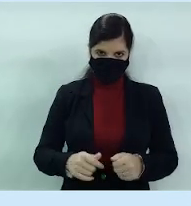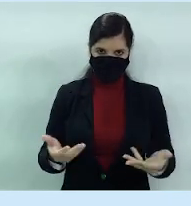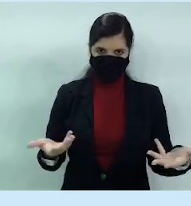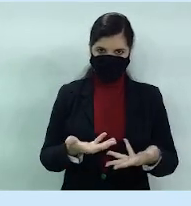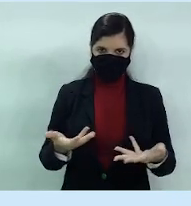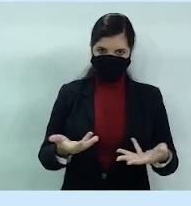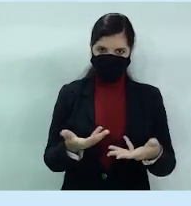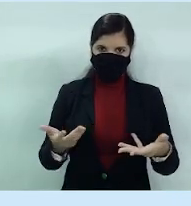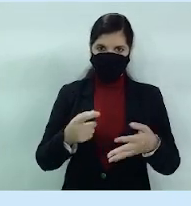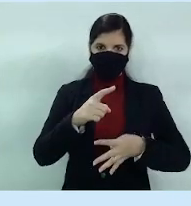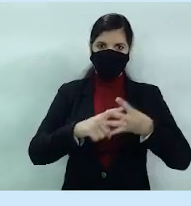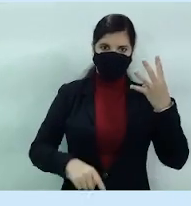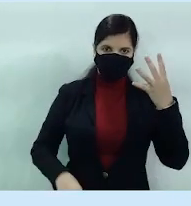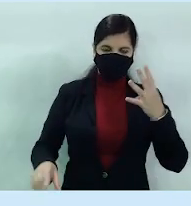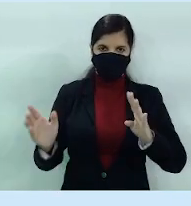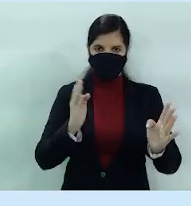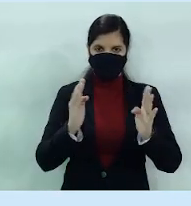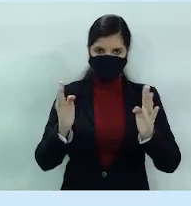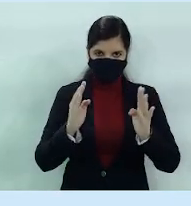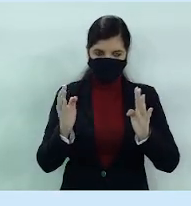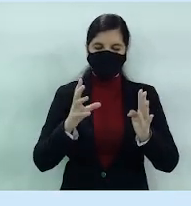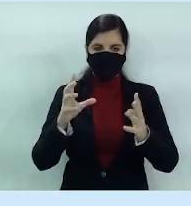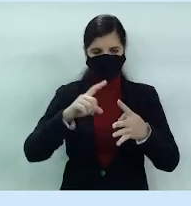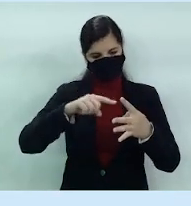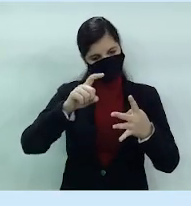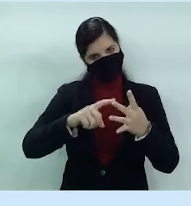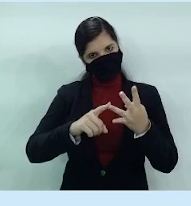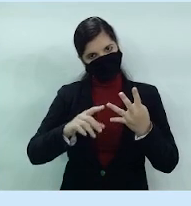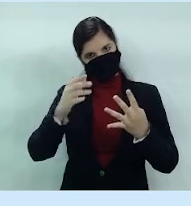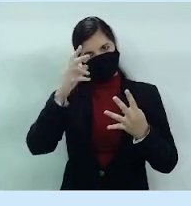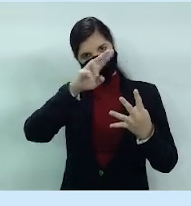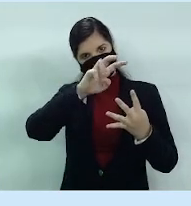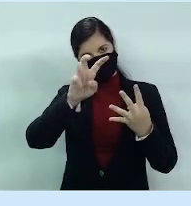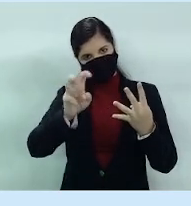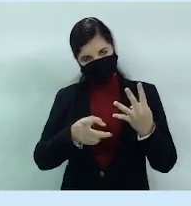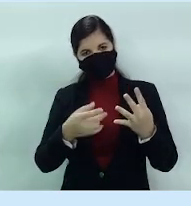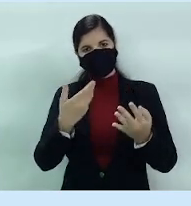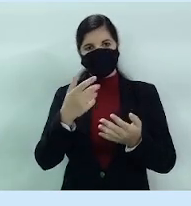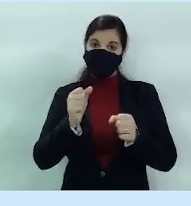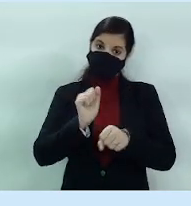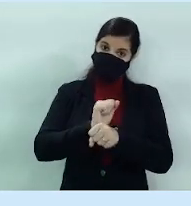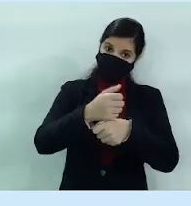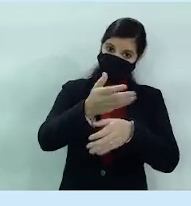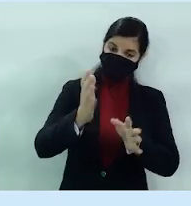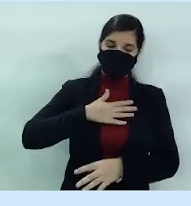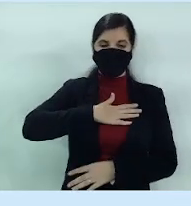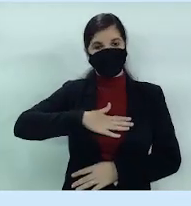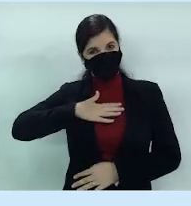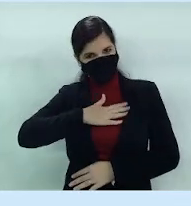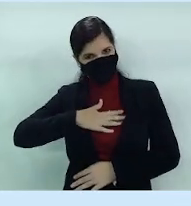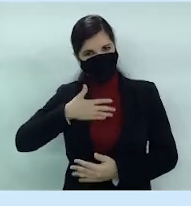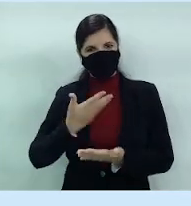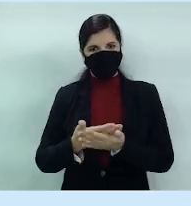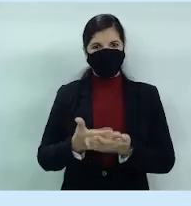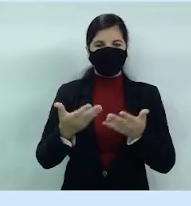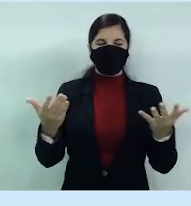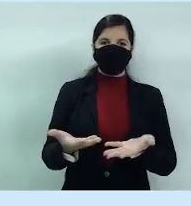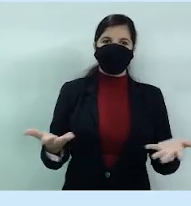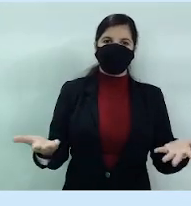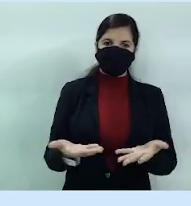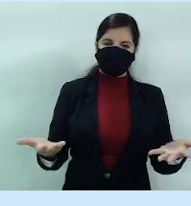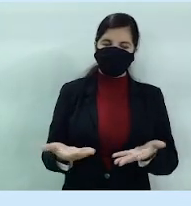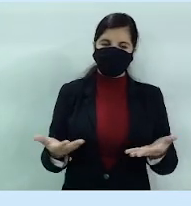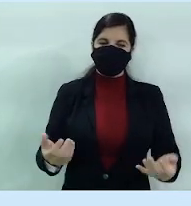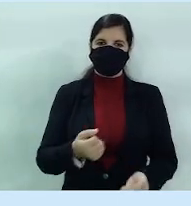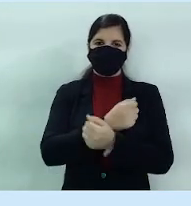hoje com essas 4 etapas, entendendo um pouquinho a temática. Espero que vocês tenham gostado bastante da aula de hoje.